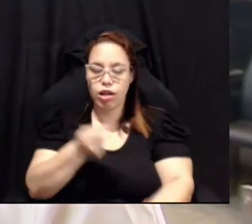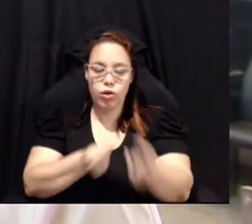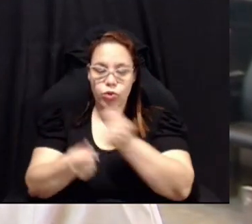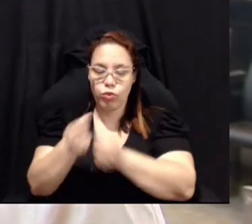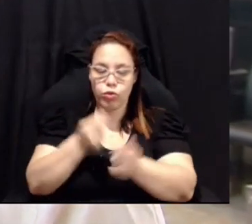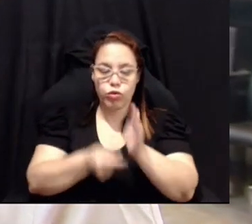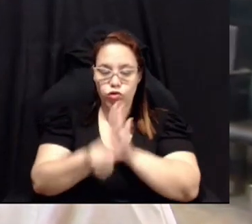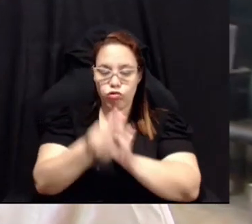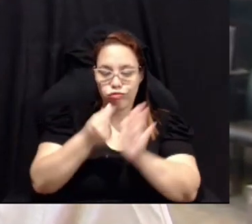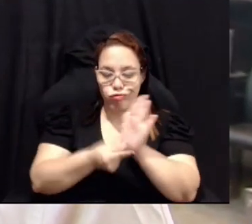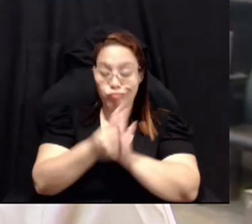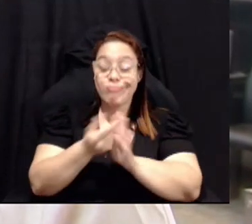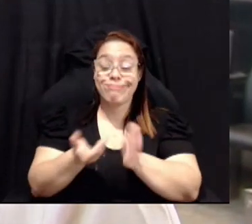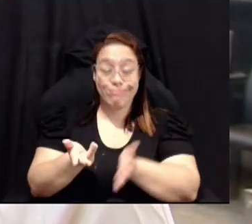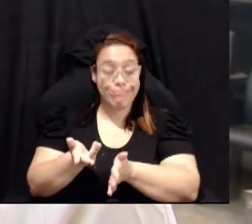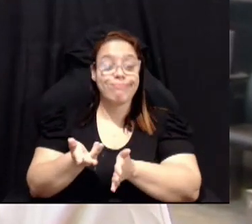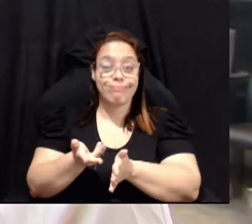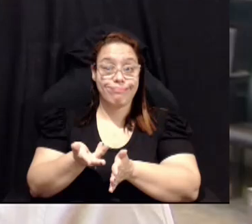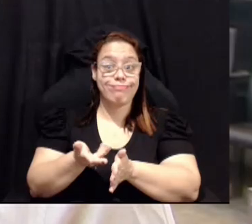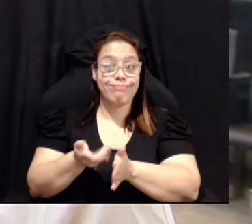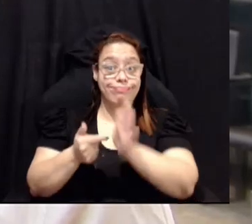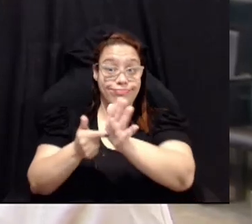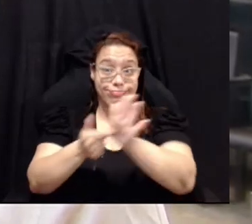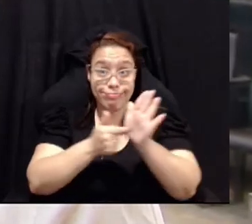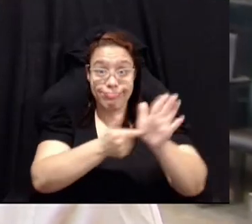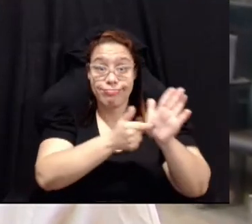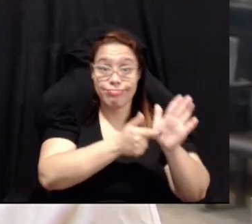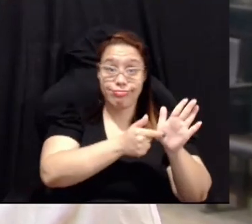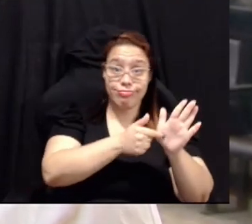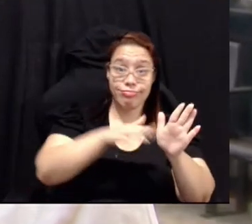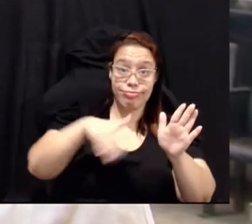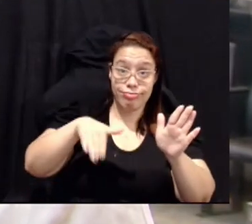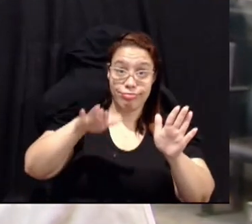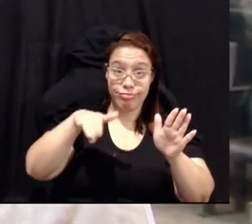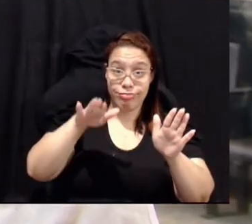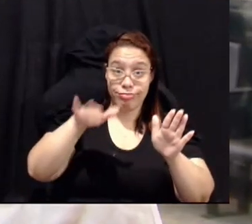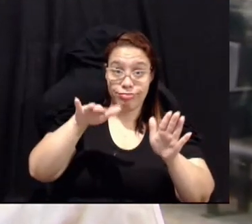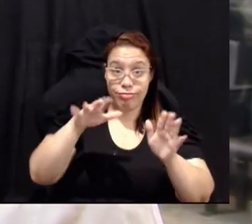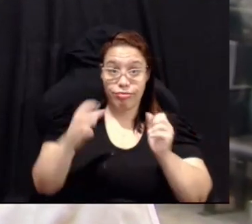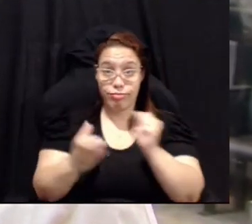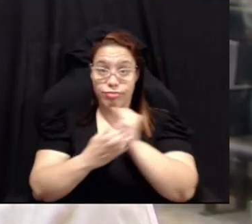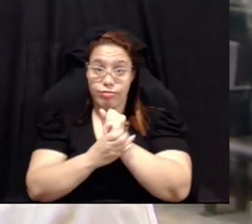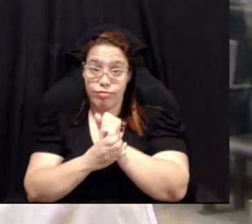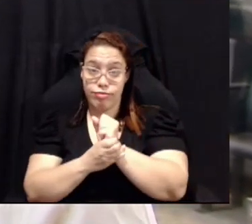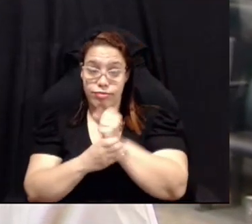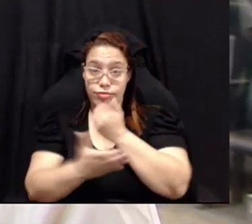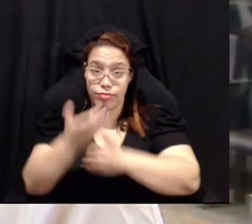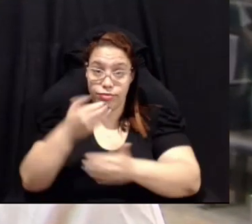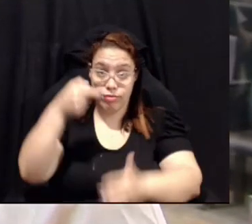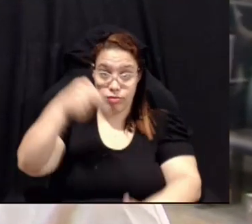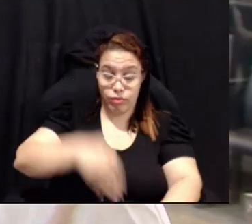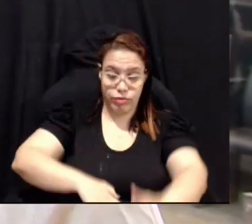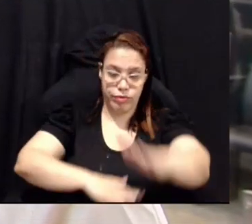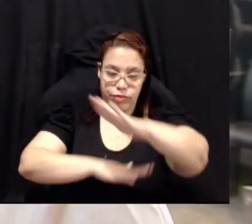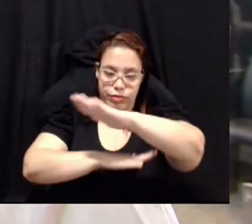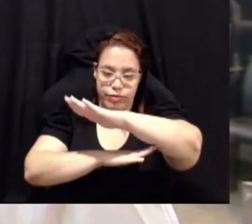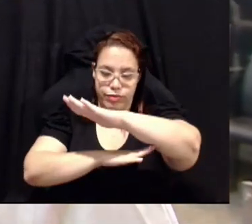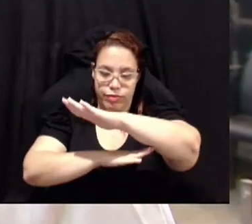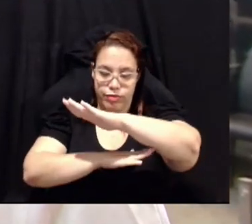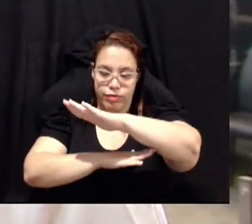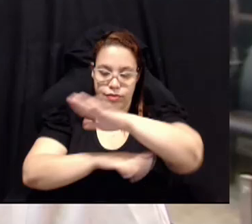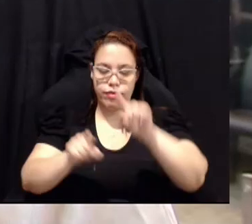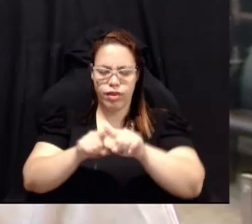orçamento. Então isso já demonstra que mais do que garantir a participação aqui dentro da Câmara, eles também têm estudado